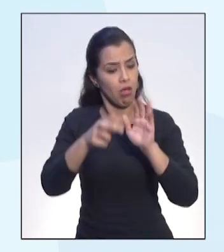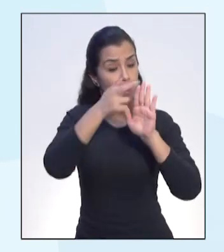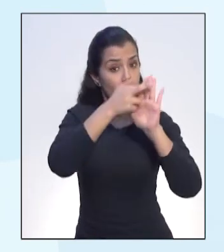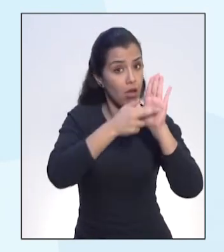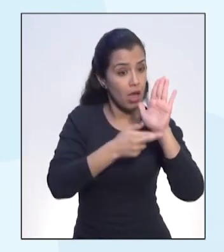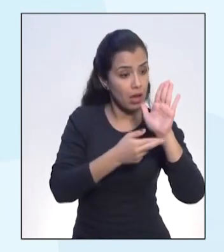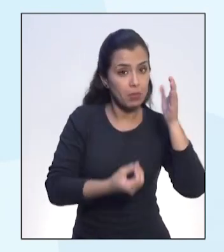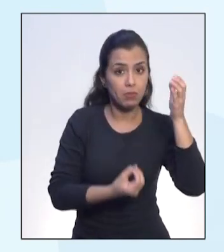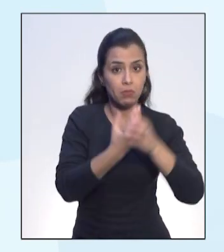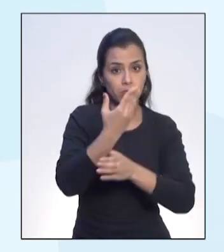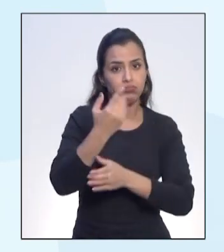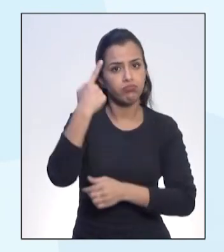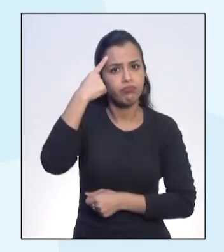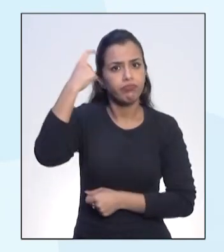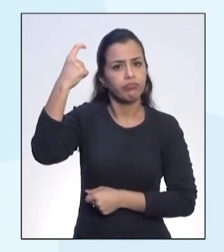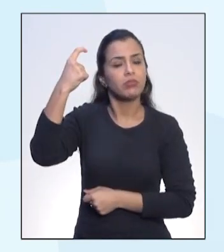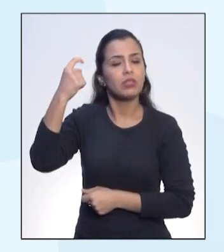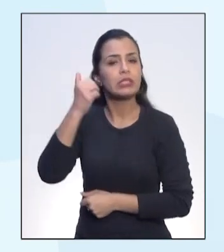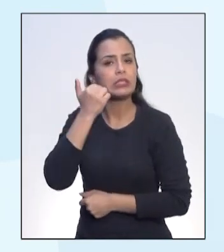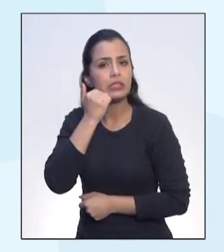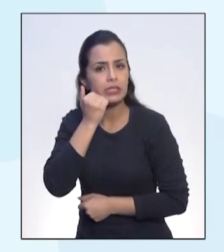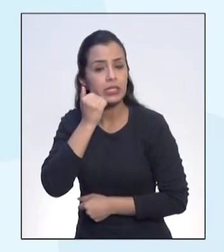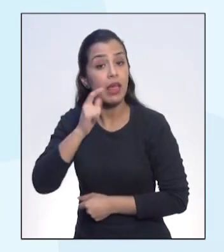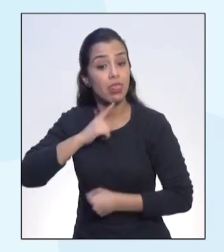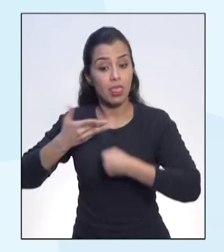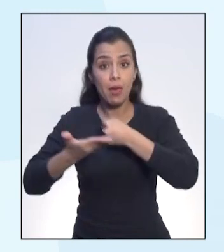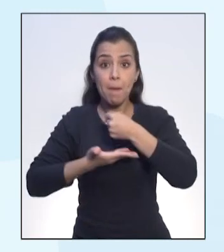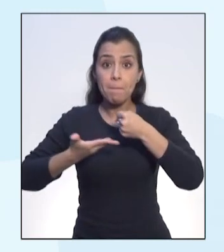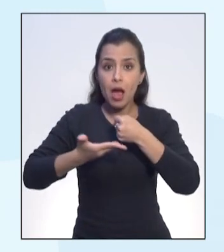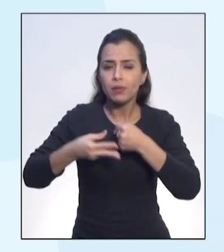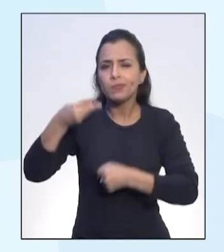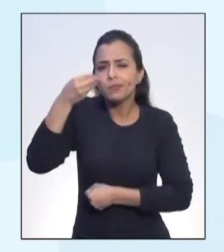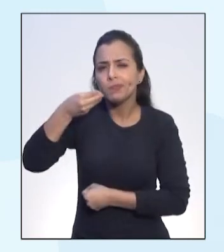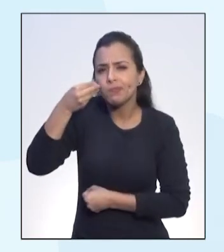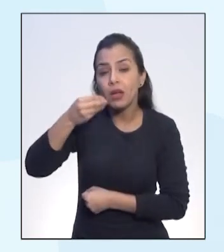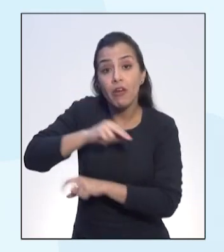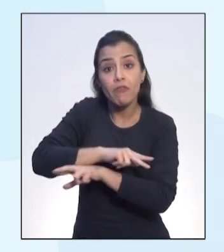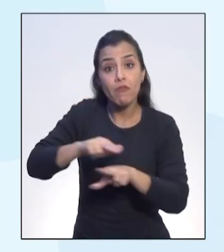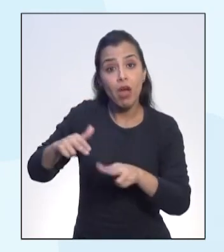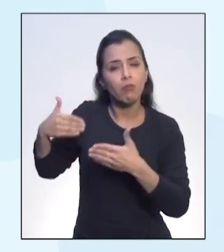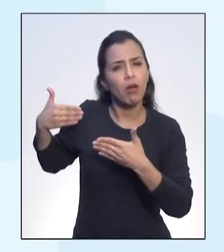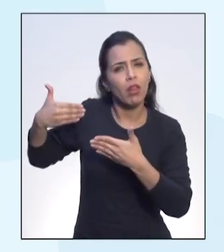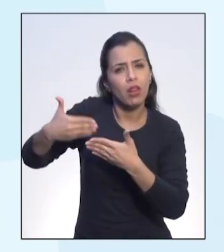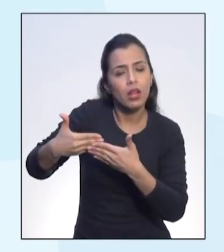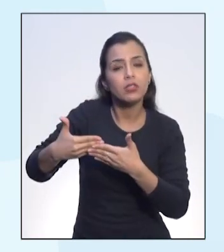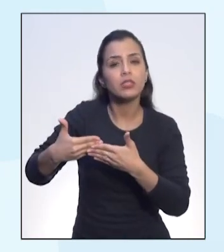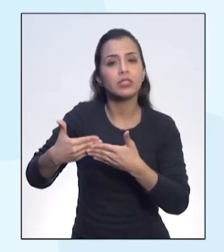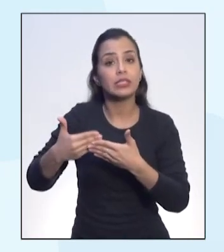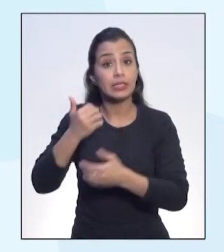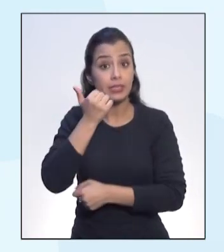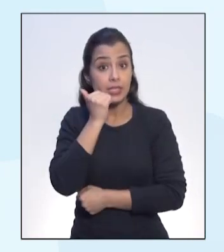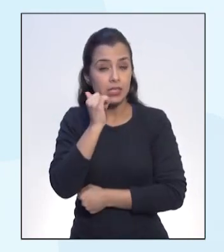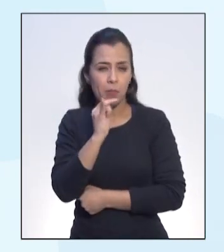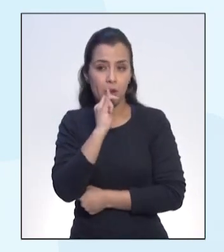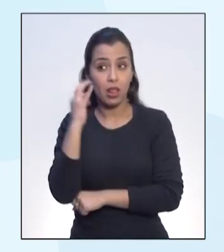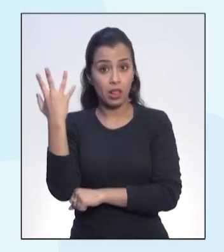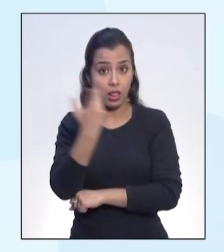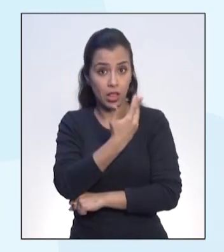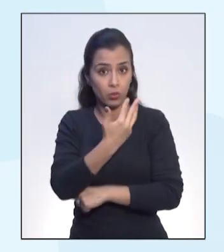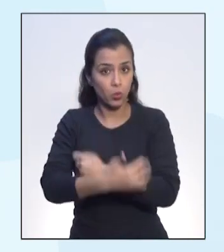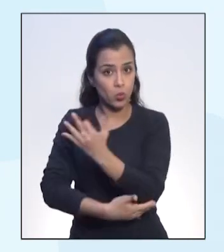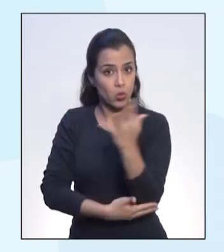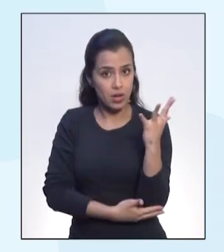que constroem o pensamento científico, baseado em experimentos, quando a gente fala das ciências da natureza. Então, você